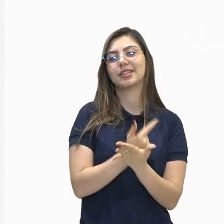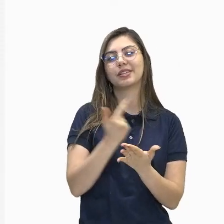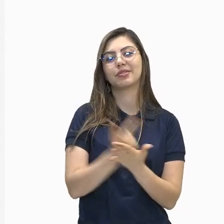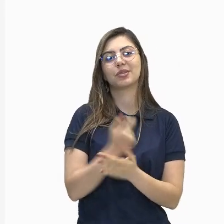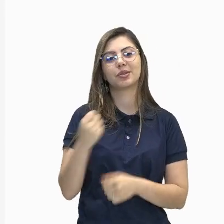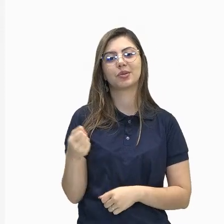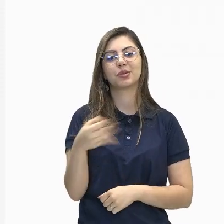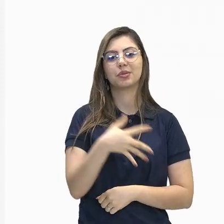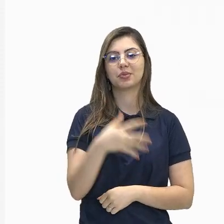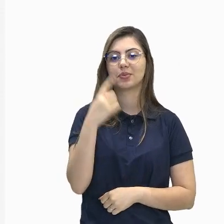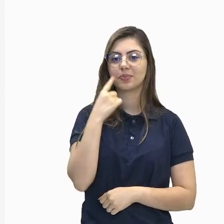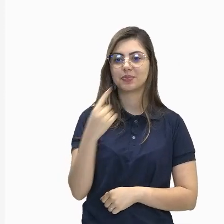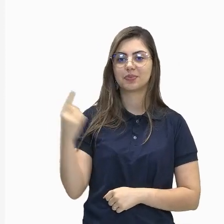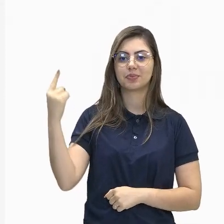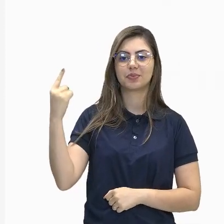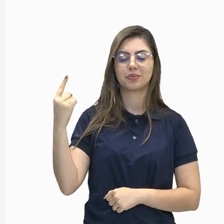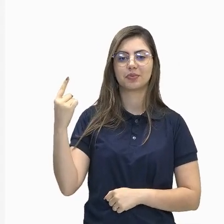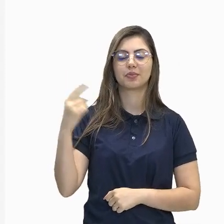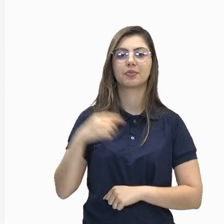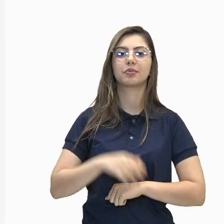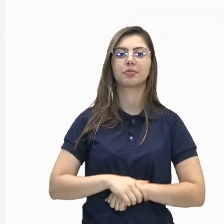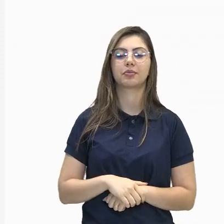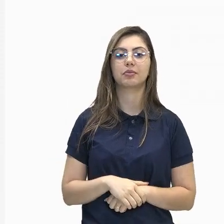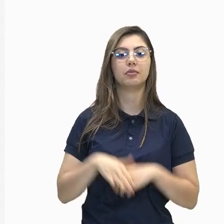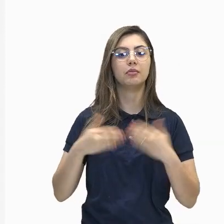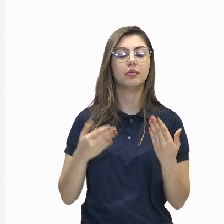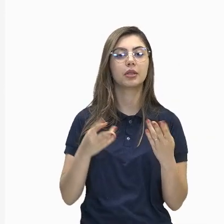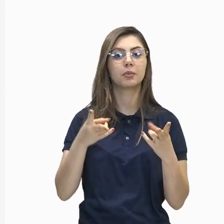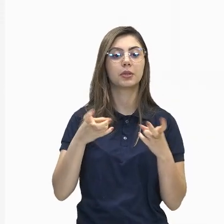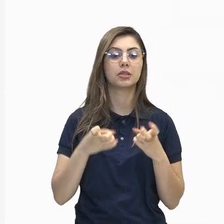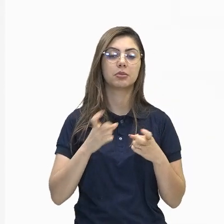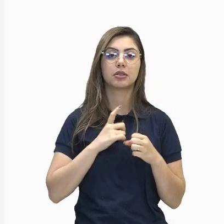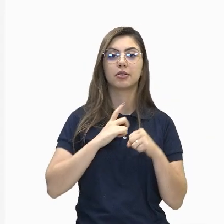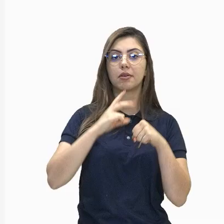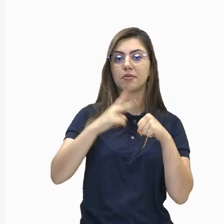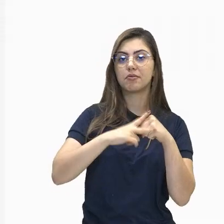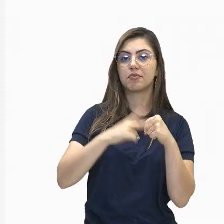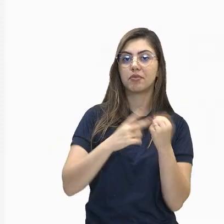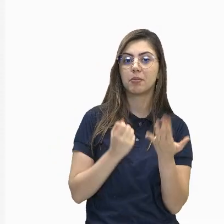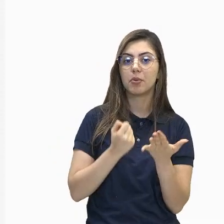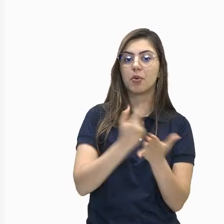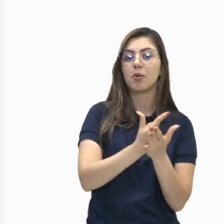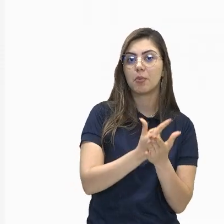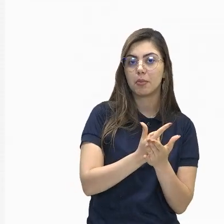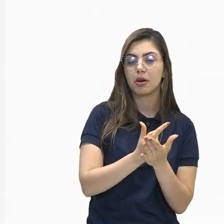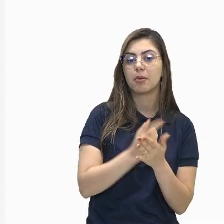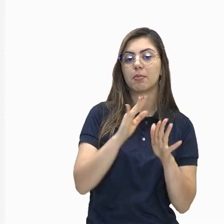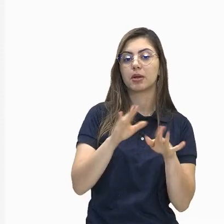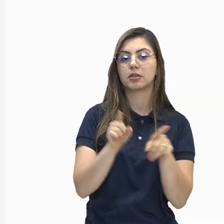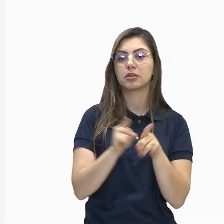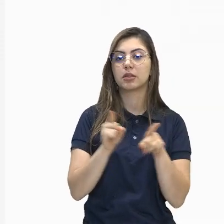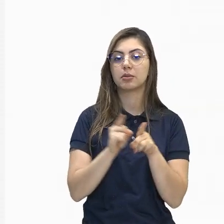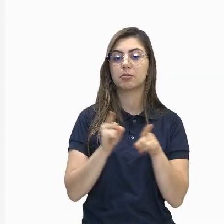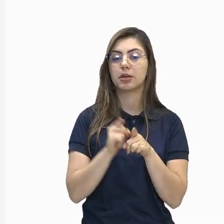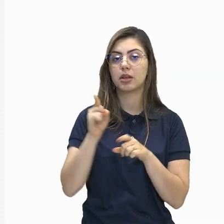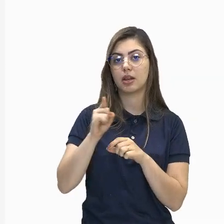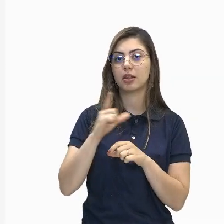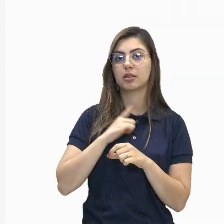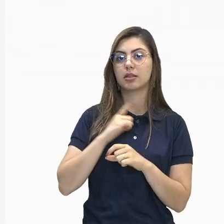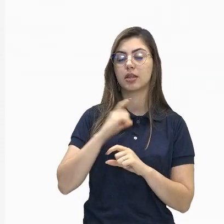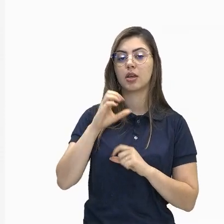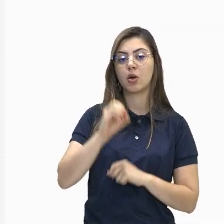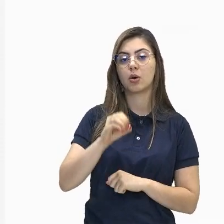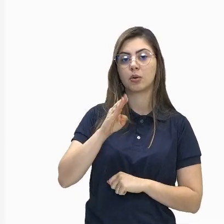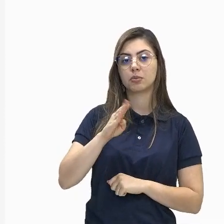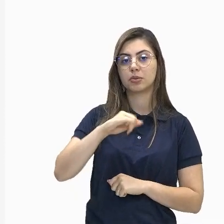livro novo. Observem que entre o meu verbo comprar e o enunciado, que é o meu objeto, um